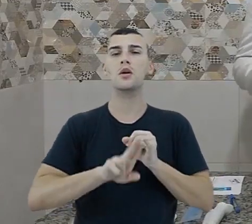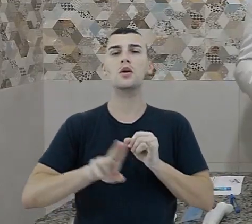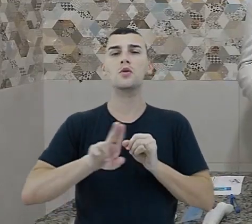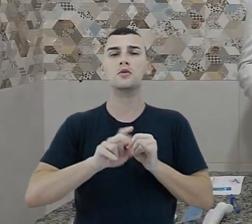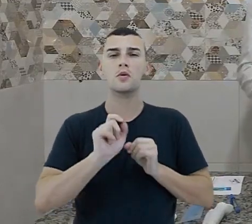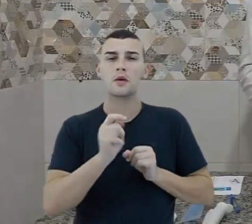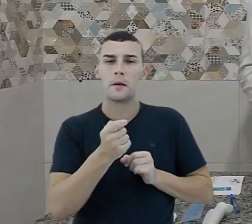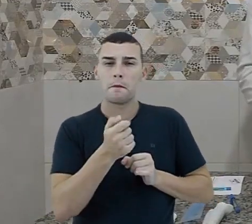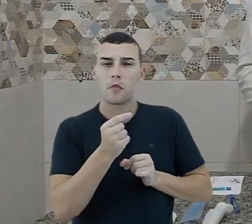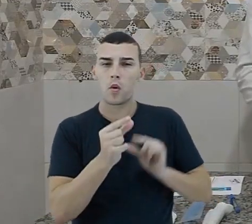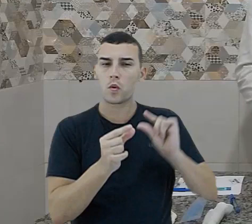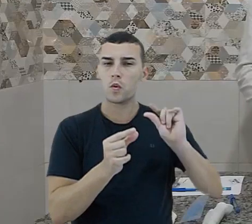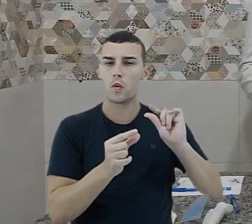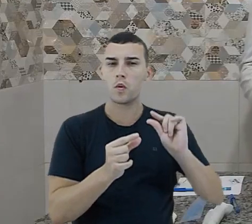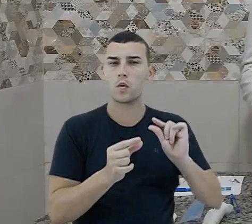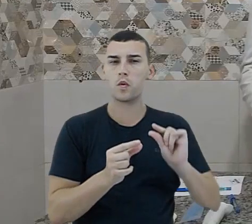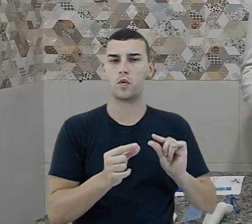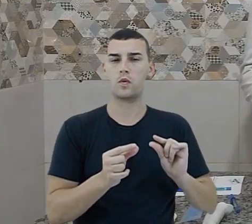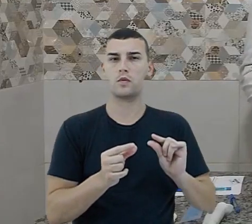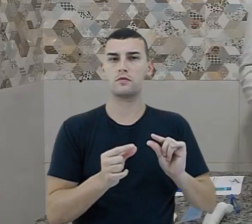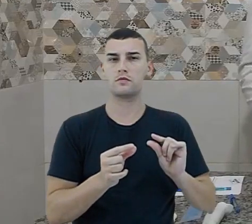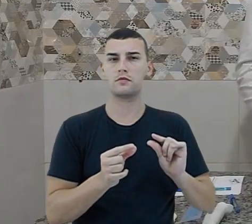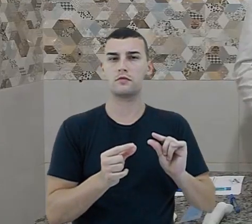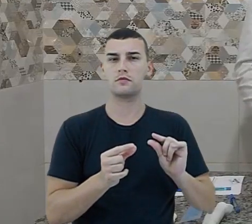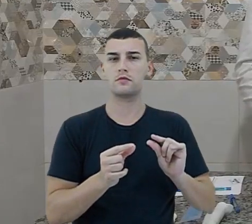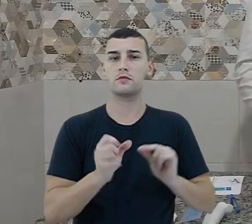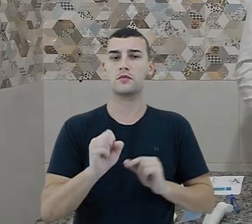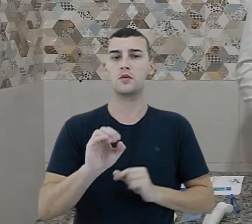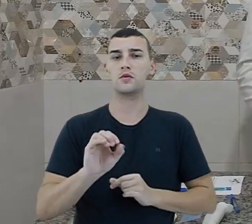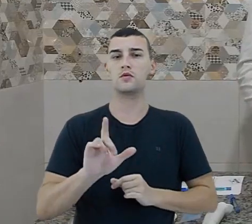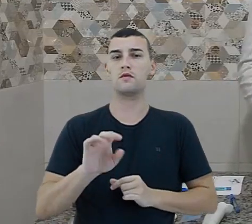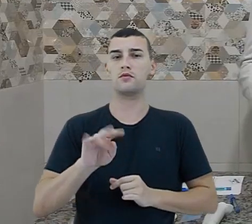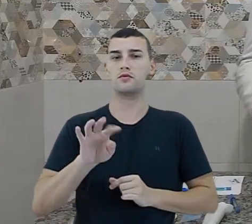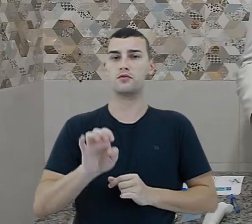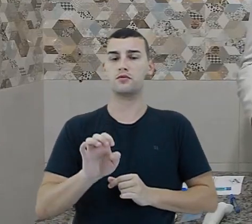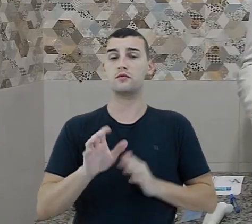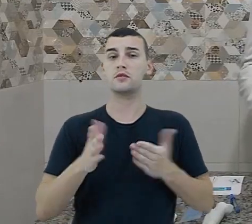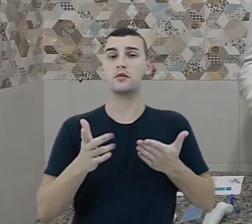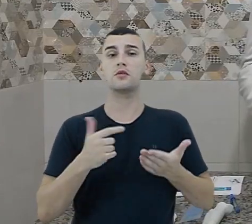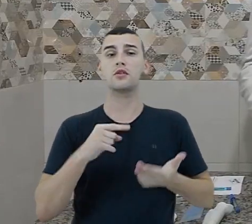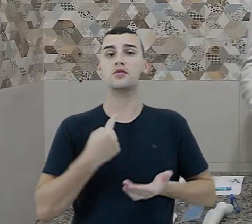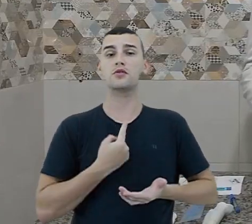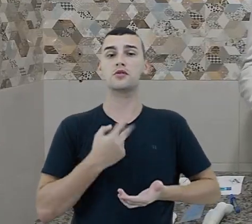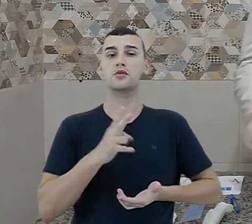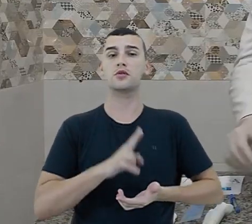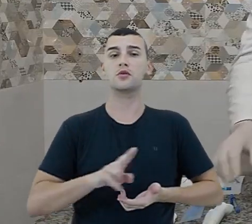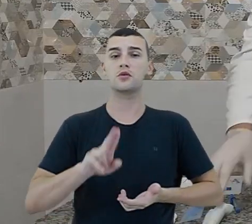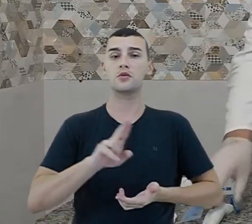utilizam quantidades reduzidas de solvente. Então, nesses casos, nós